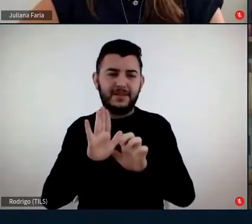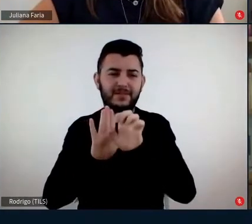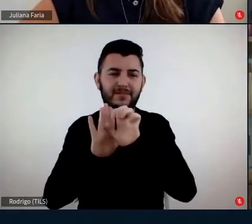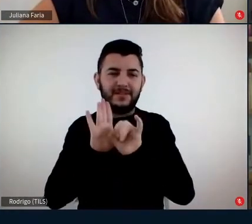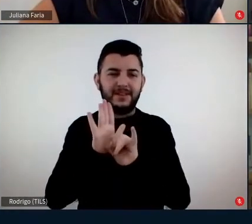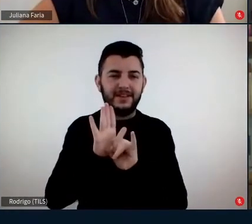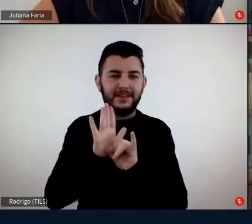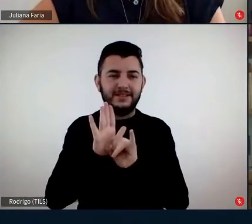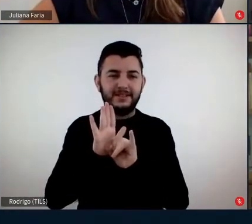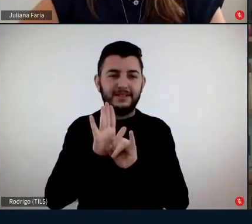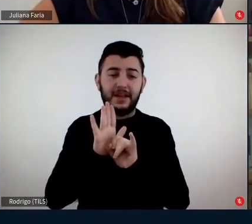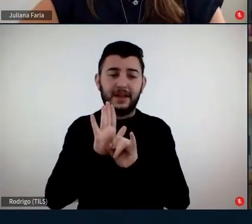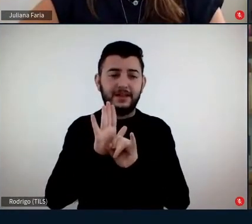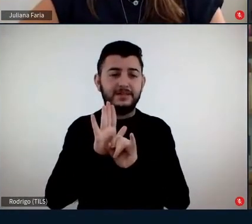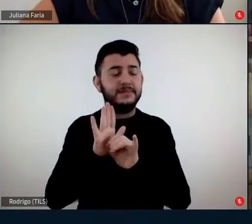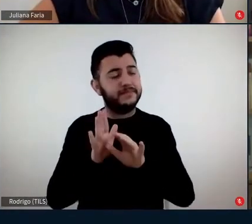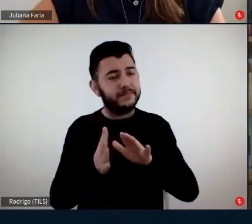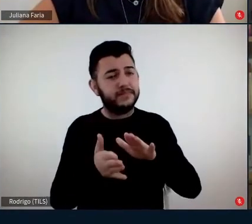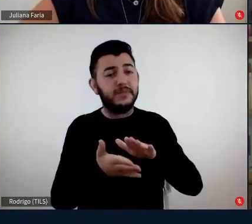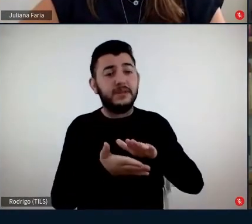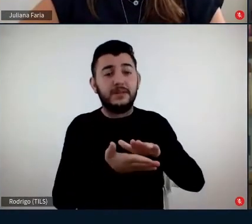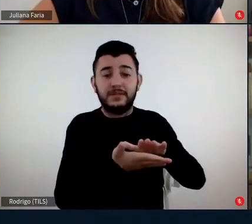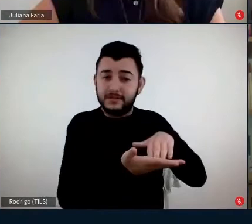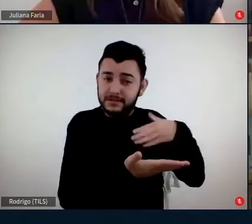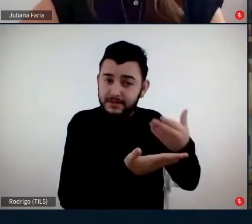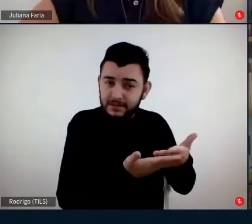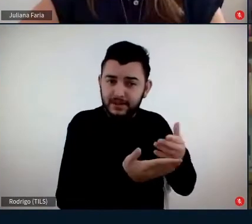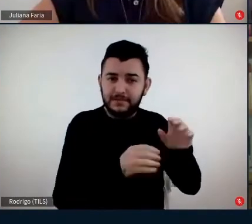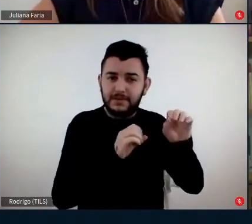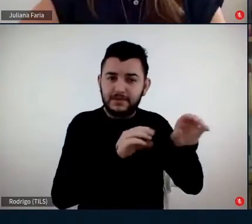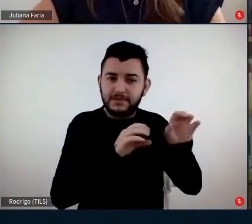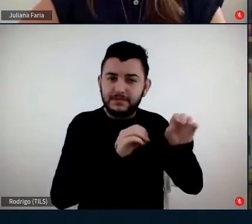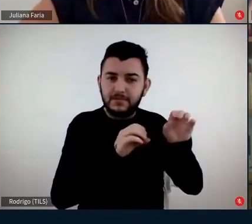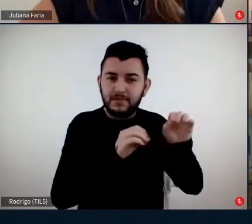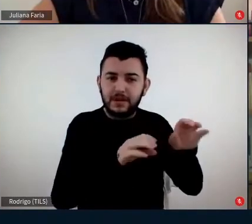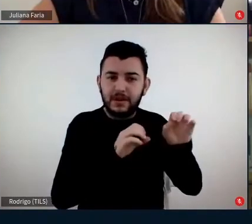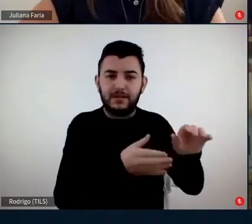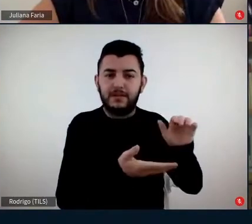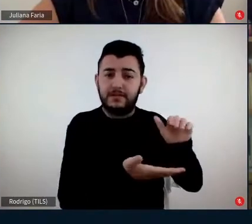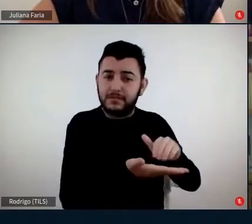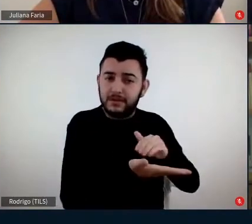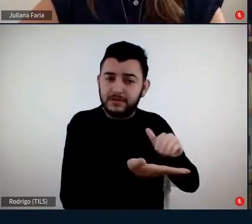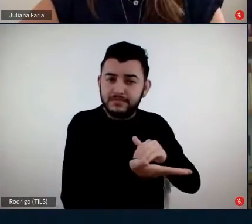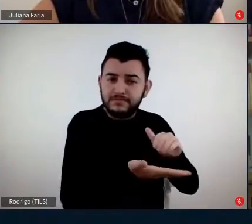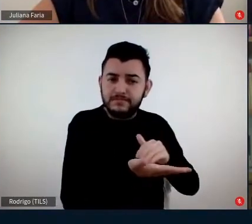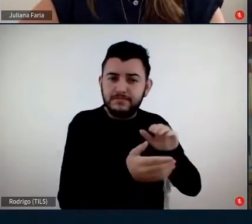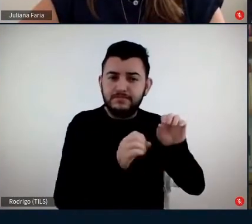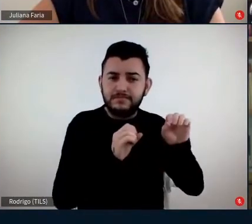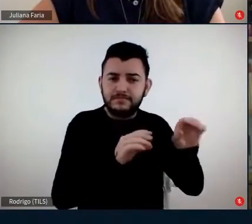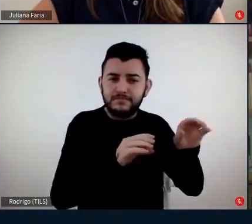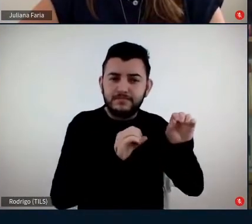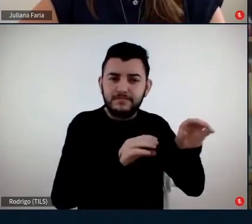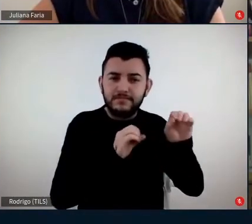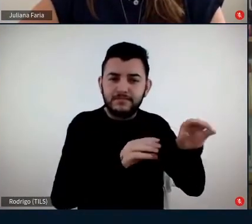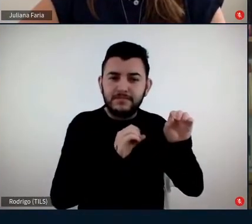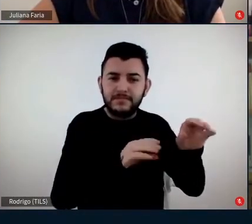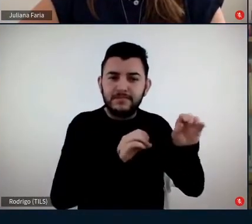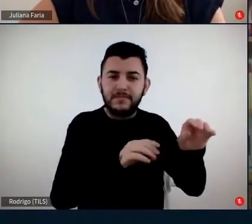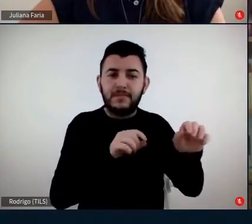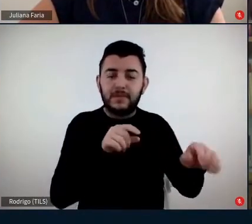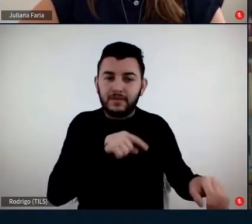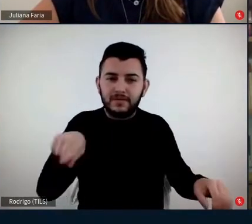intérprete educacional, nas secretarias de educação, você vai com a sua formação química e língua de